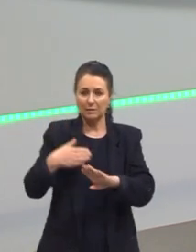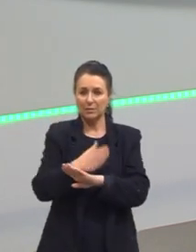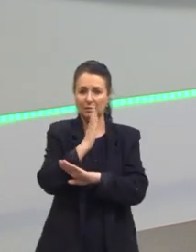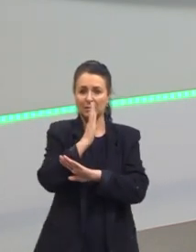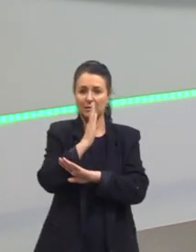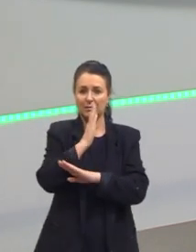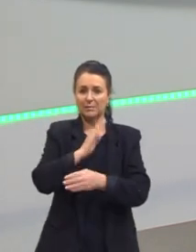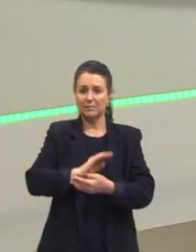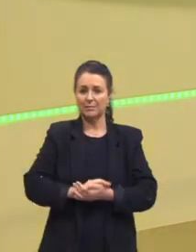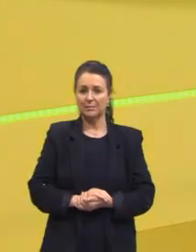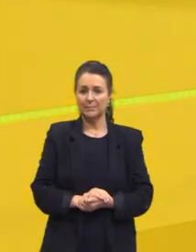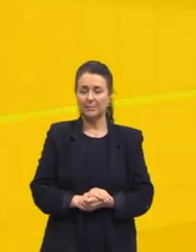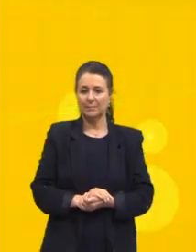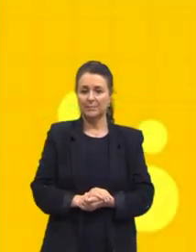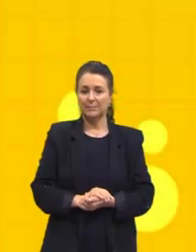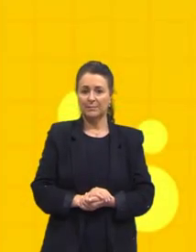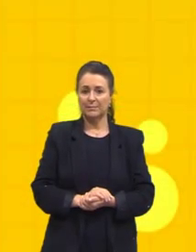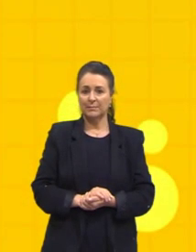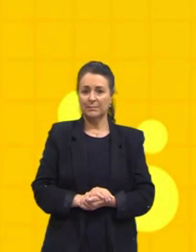Tchau, tchau.